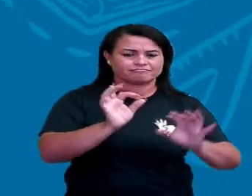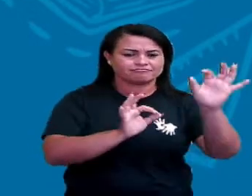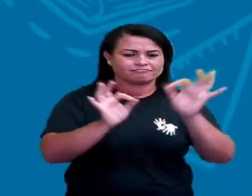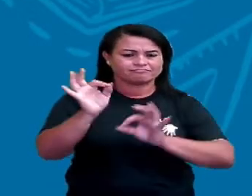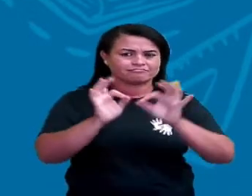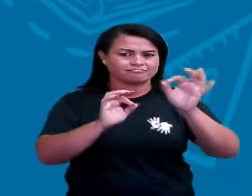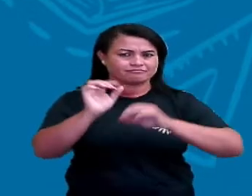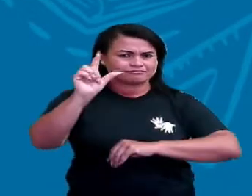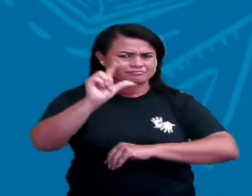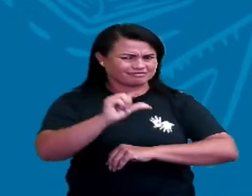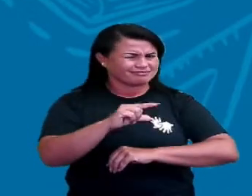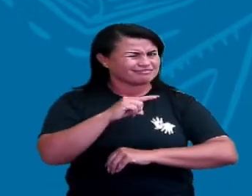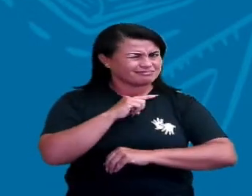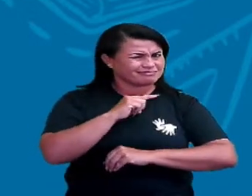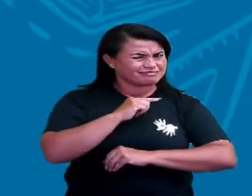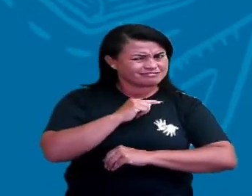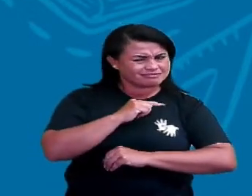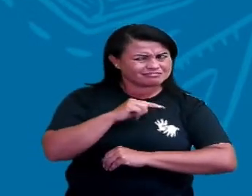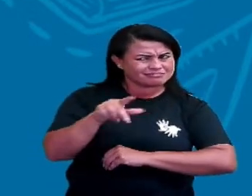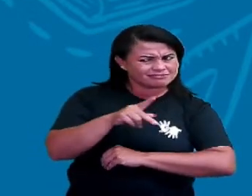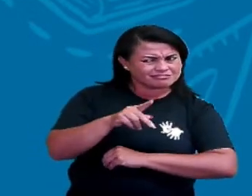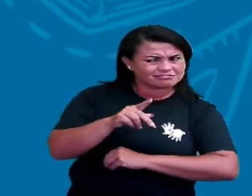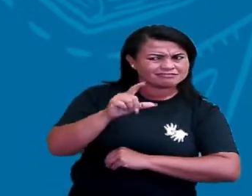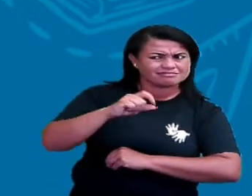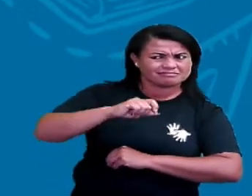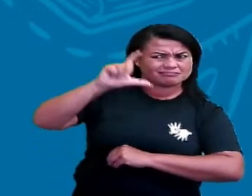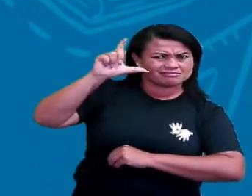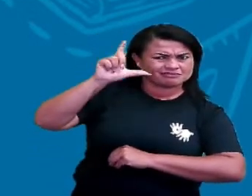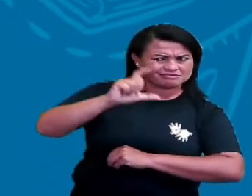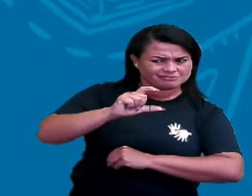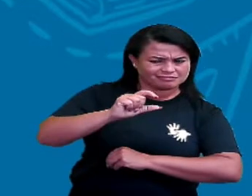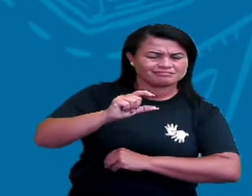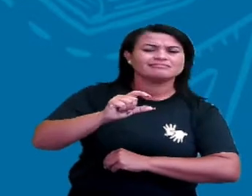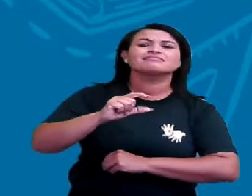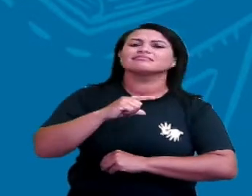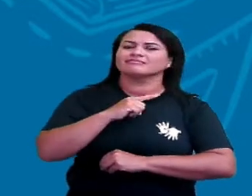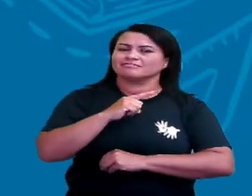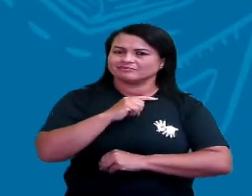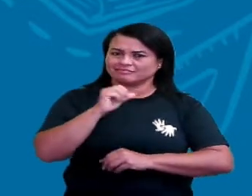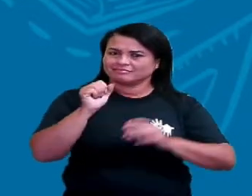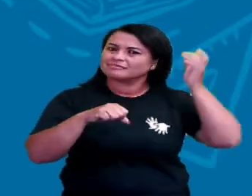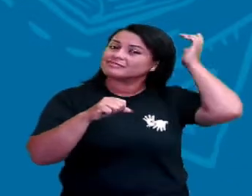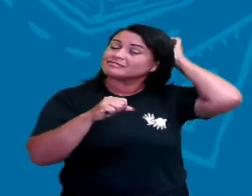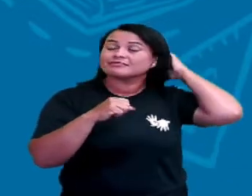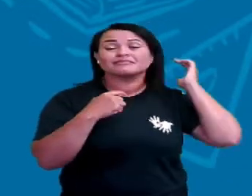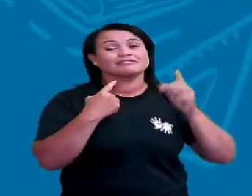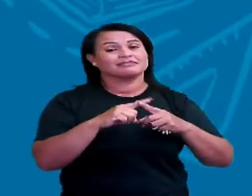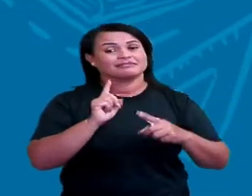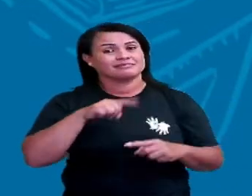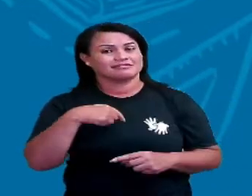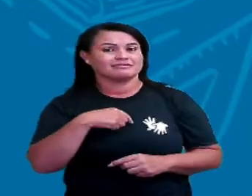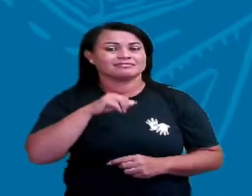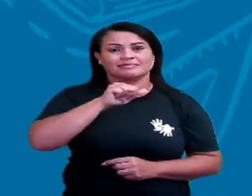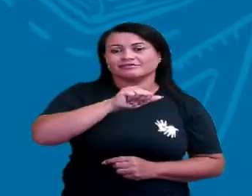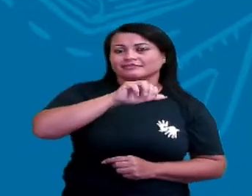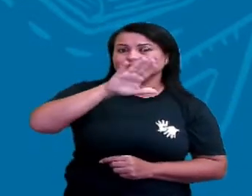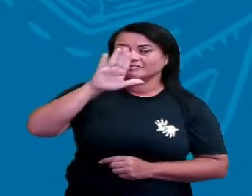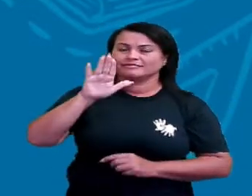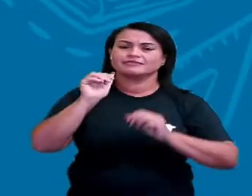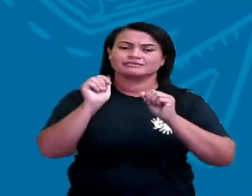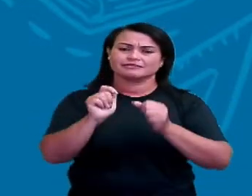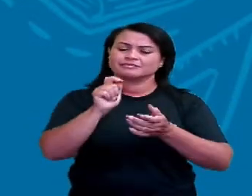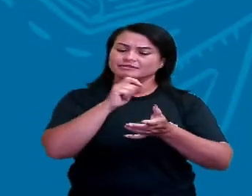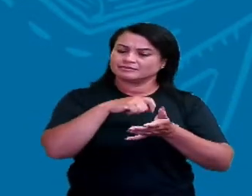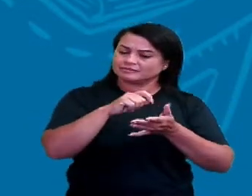minúsculo. E tem isso, professora, de maiúsculo e minúsculo? Tem sim, né? Então, o nosso alfabeto ele pode ser